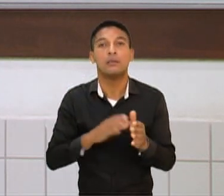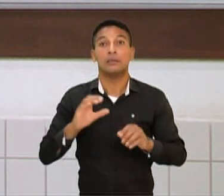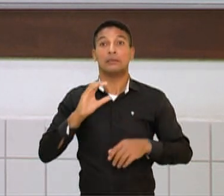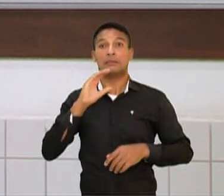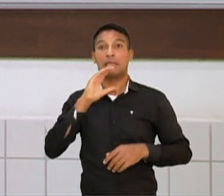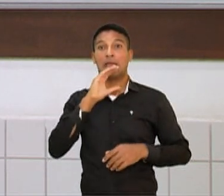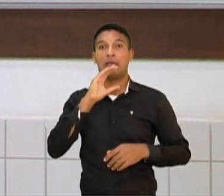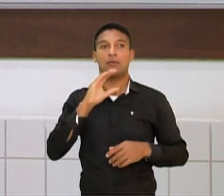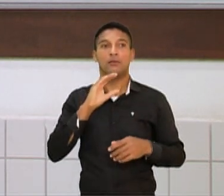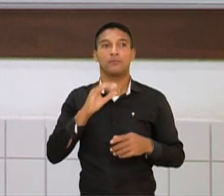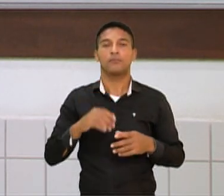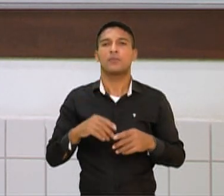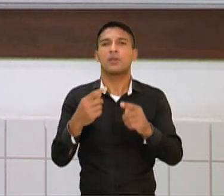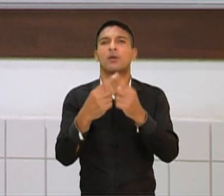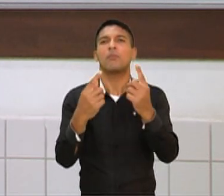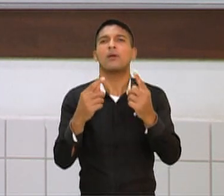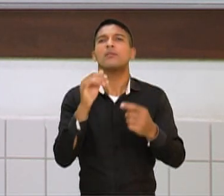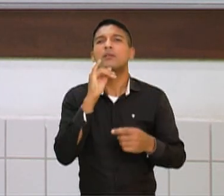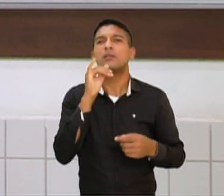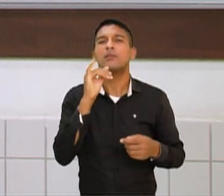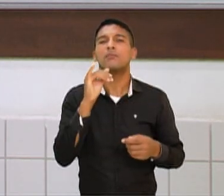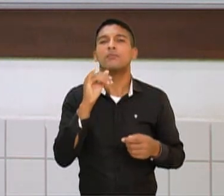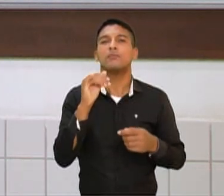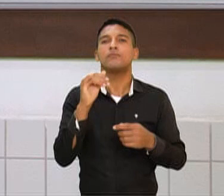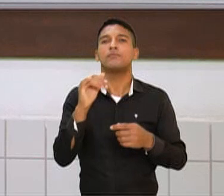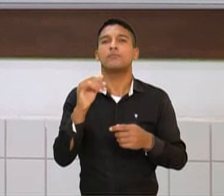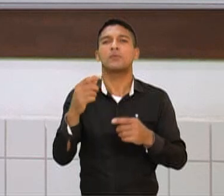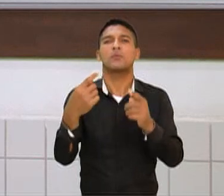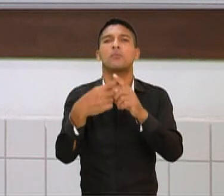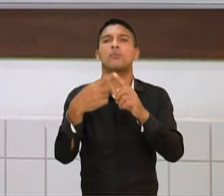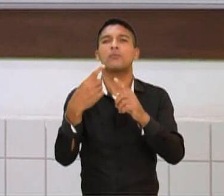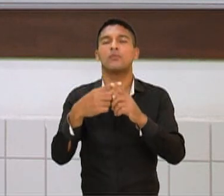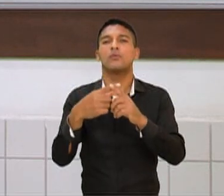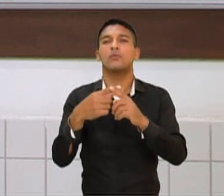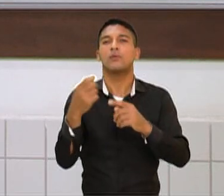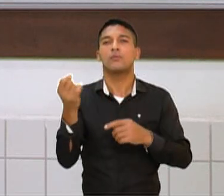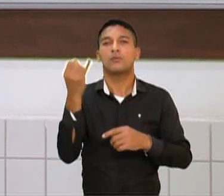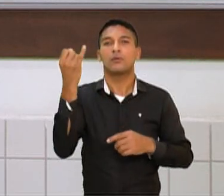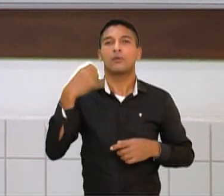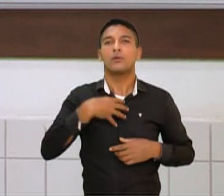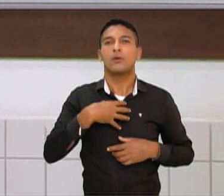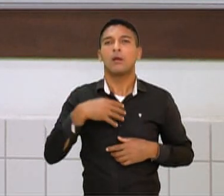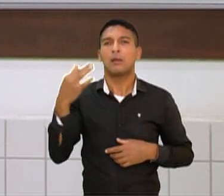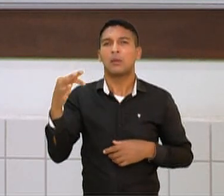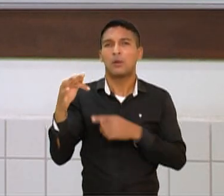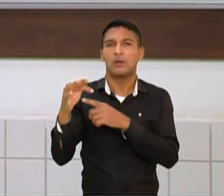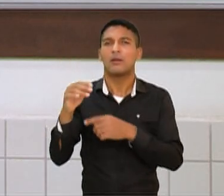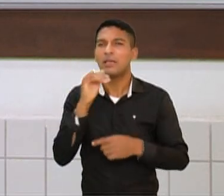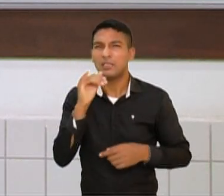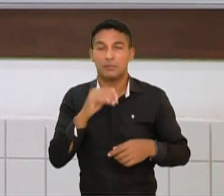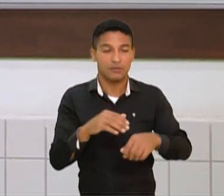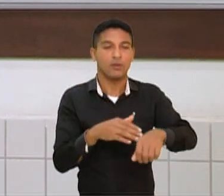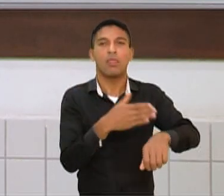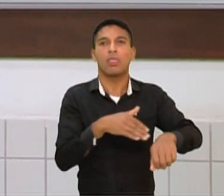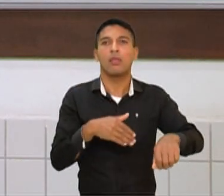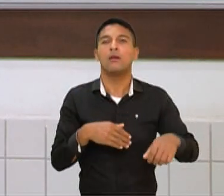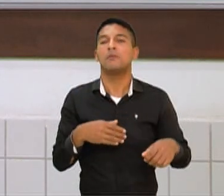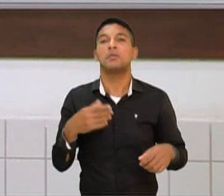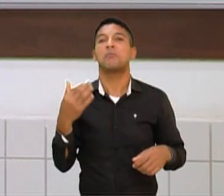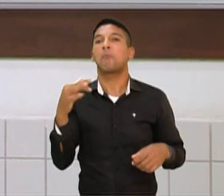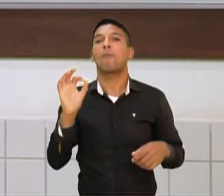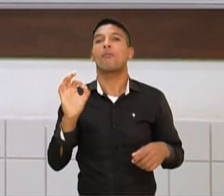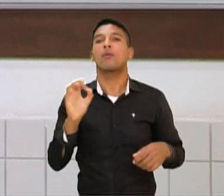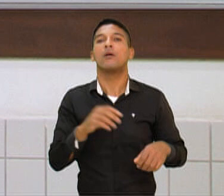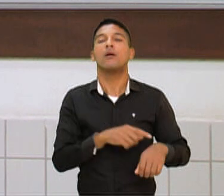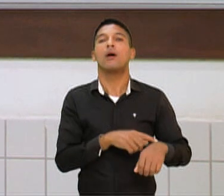Imagina se você não sentisse dor e sofresse algum machucado, alguma ferida, aquilo poderia infeccionar, você não sentiria e poderia perder um